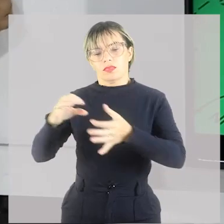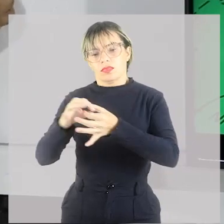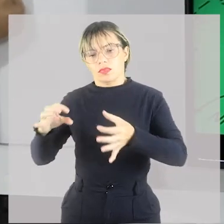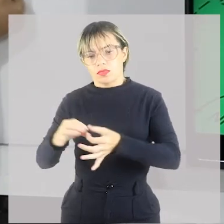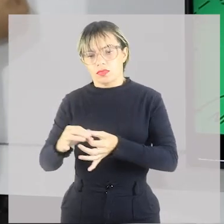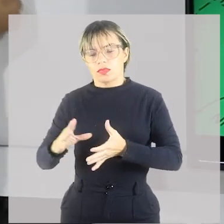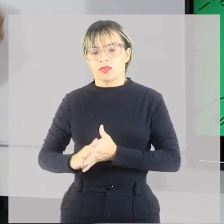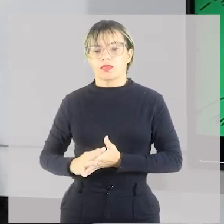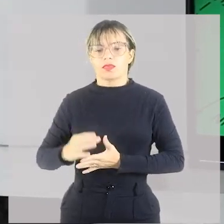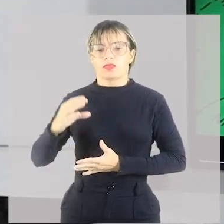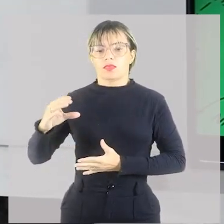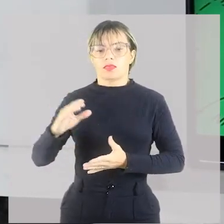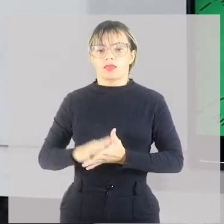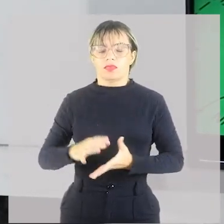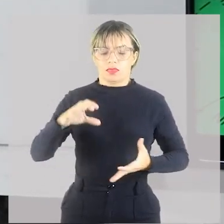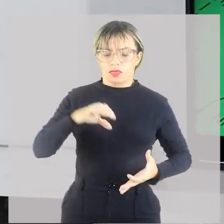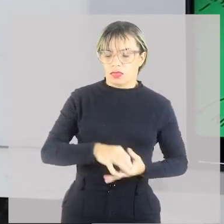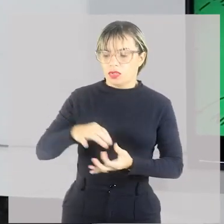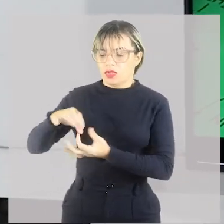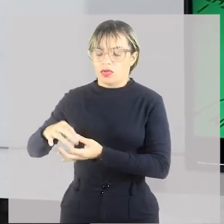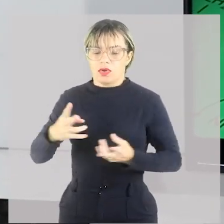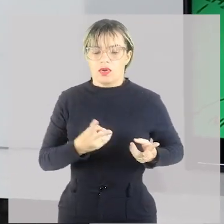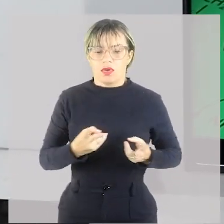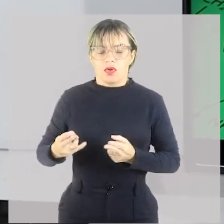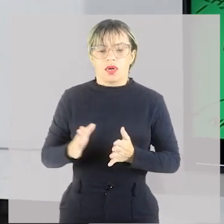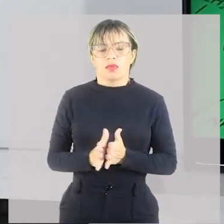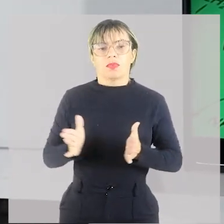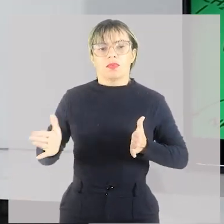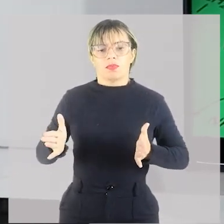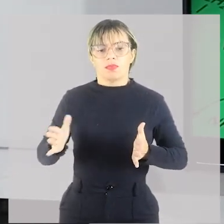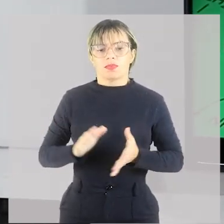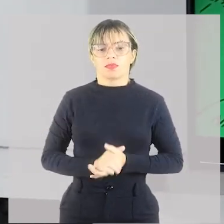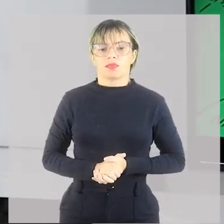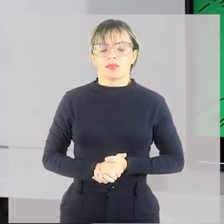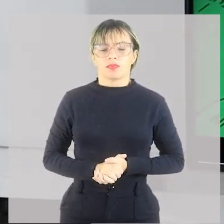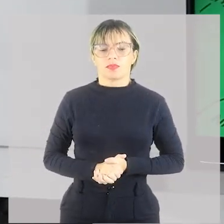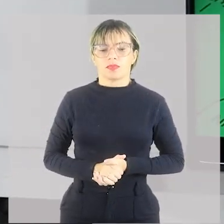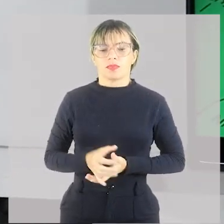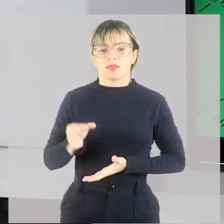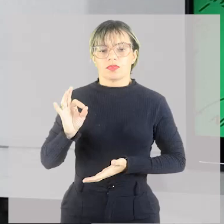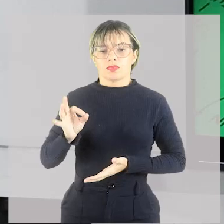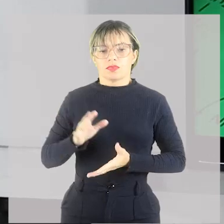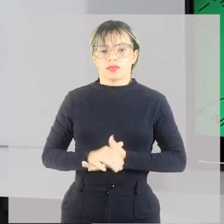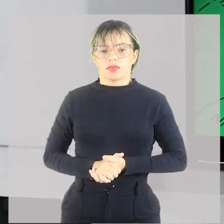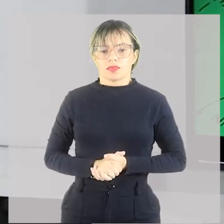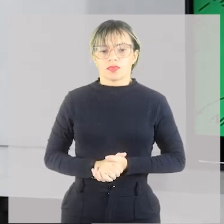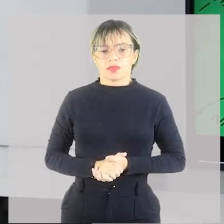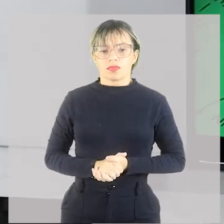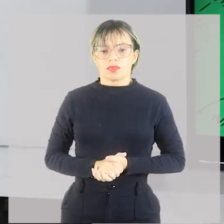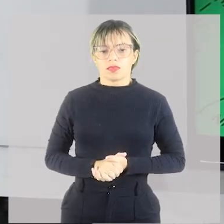puxar os ligantes iguais para o mesmo lado. Tá? Aí ele falou bem aqui, ó.